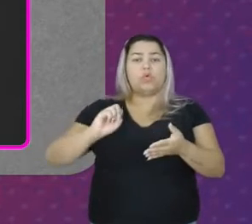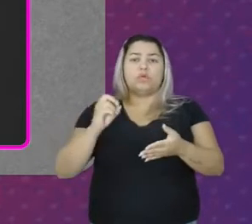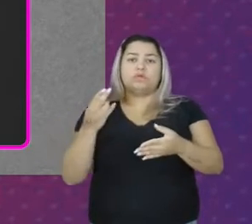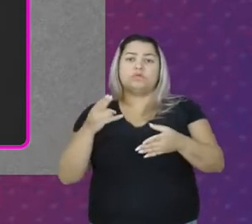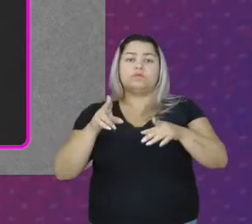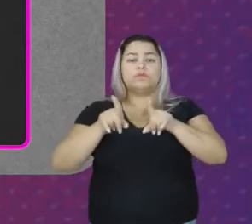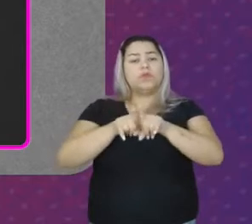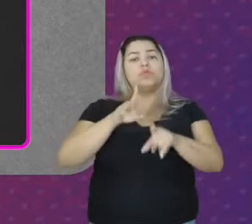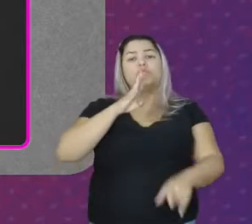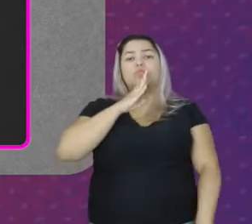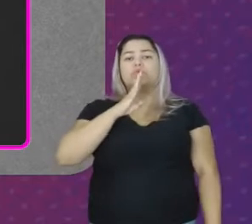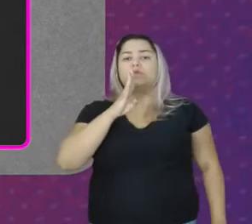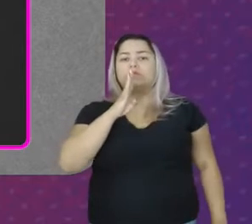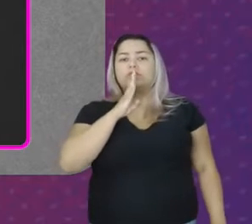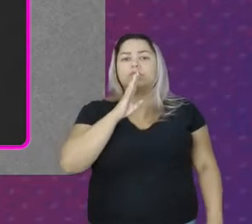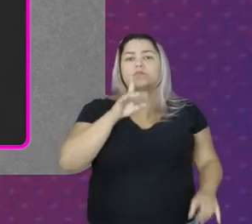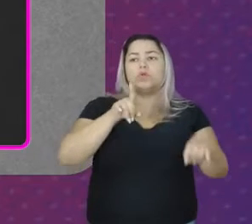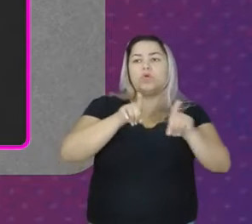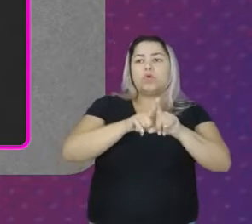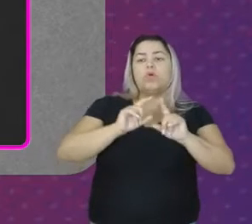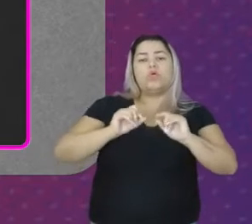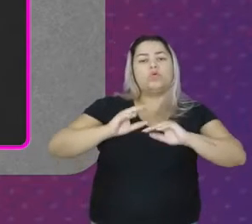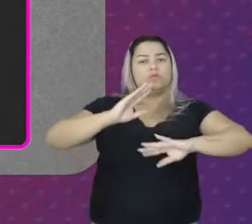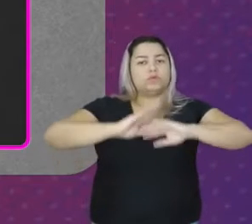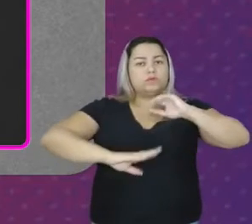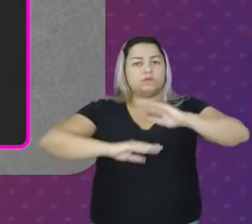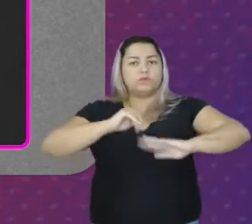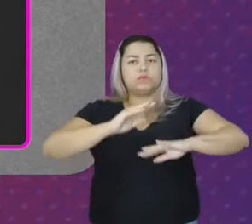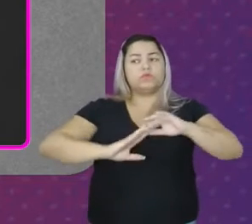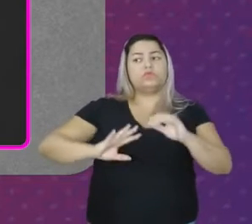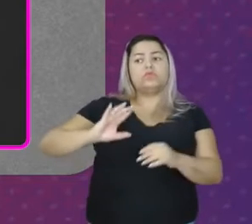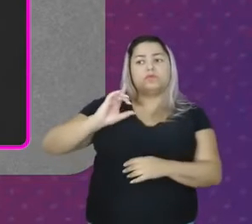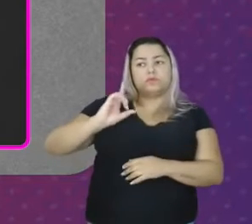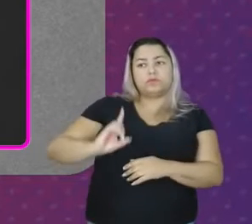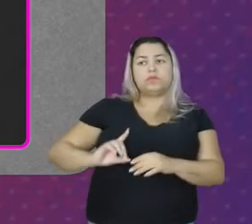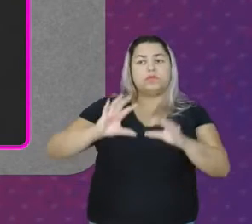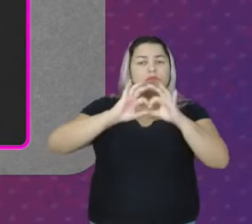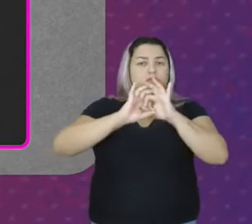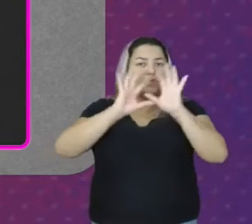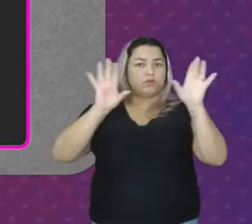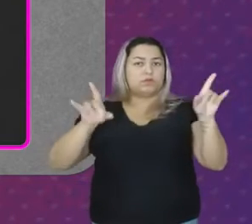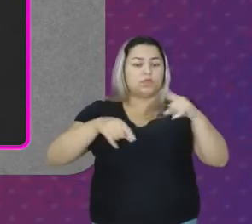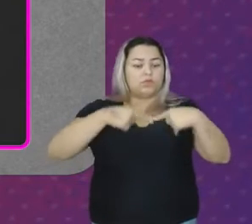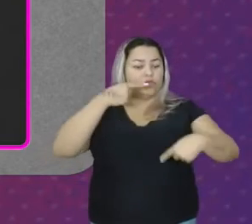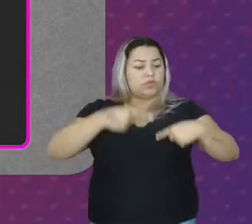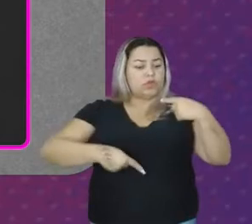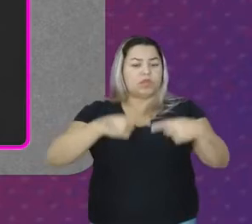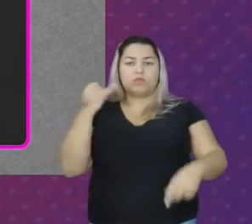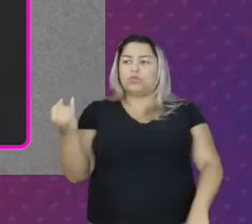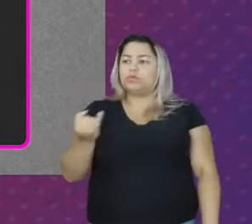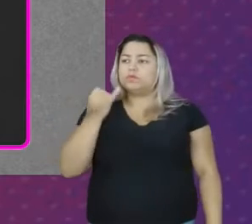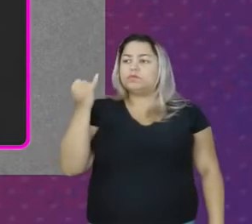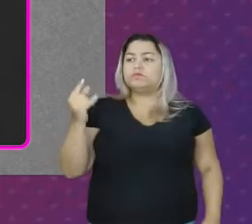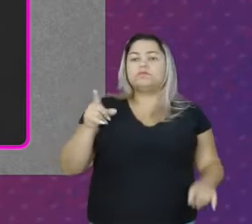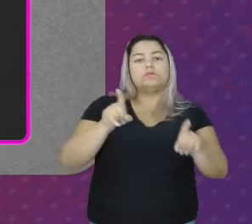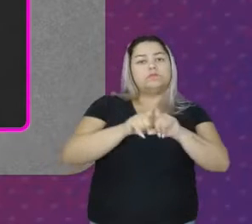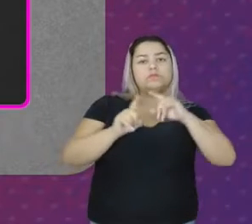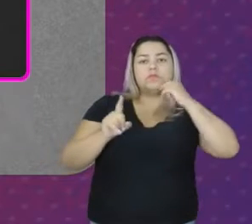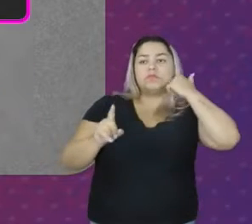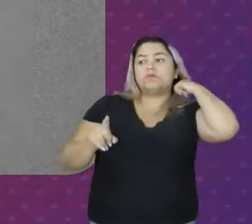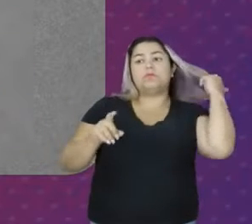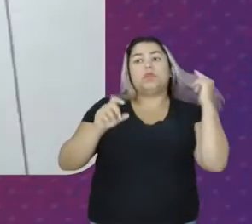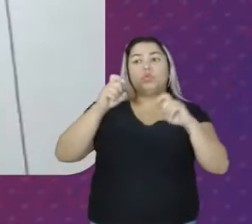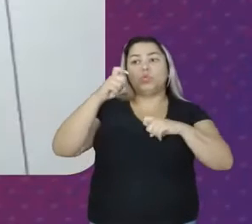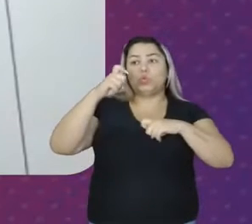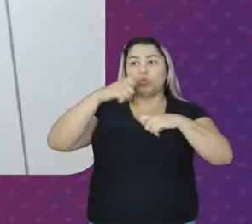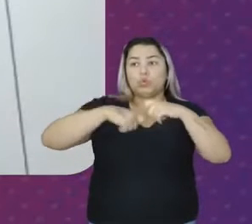no reconhecimento, gozo ou exercício de seus direitos e de suas liberdades políticas fundamentais em virtude do